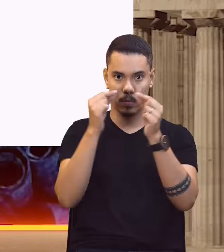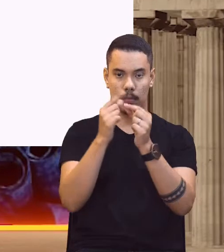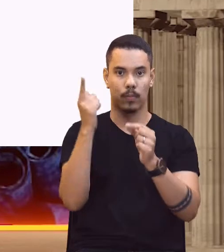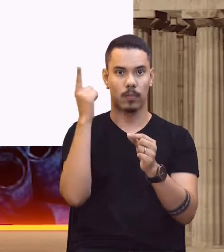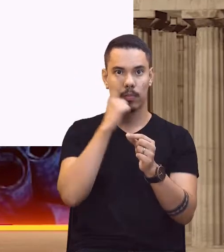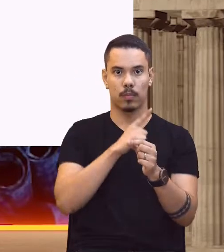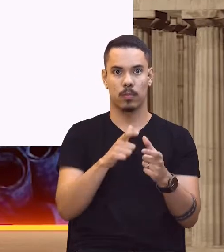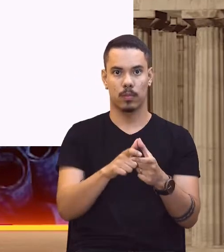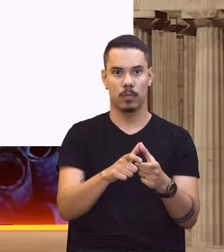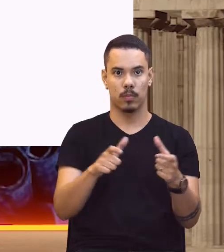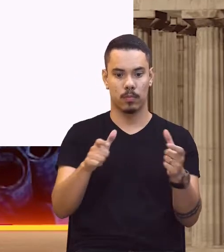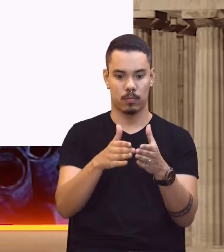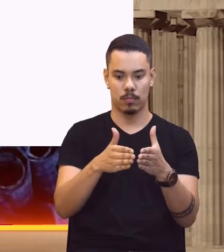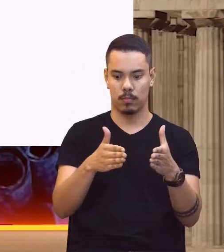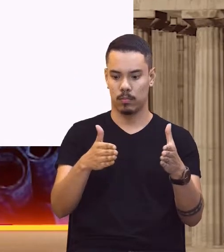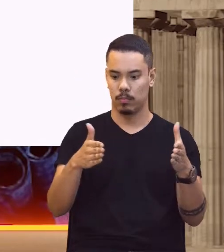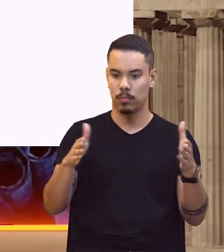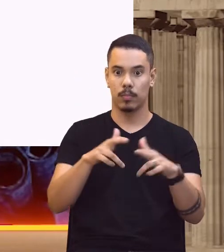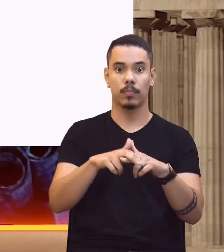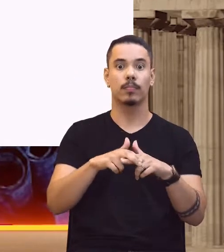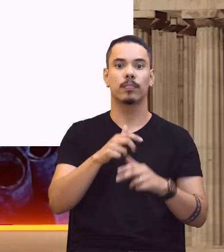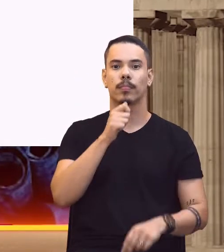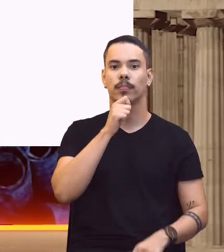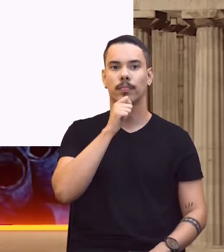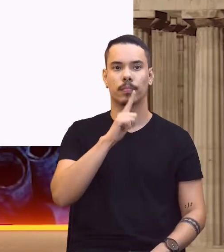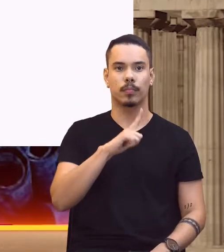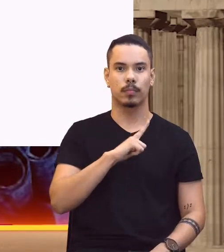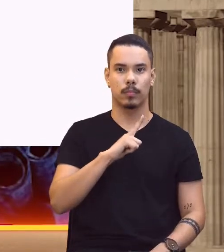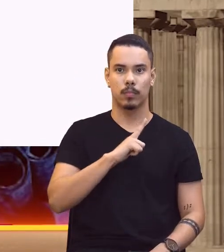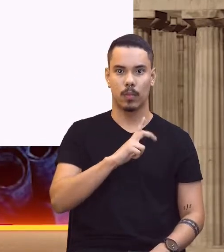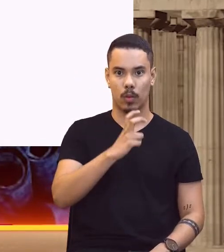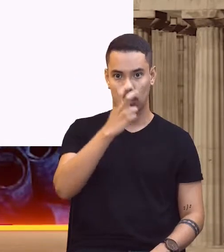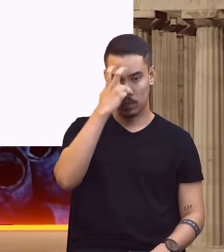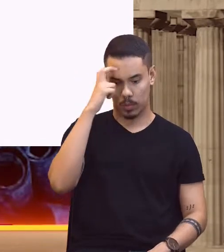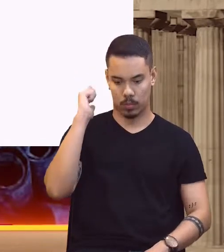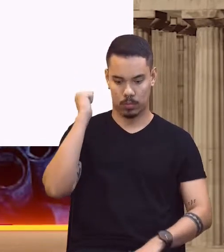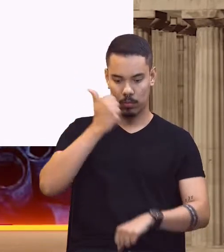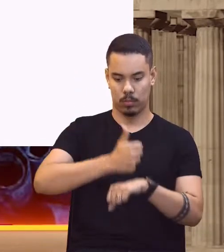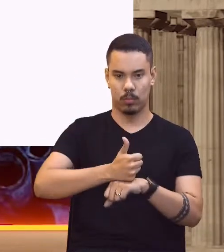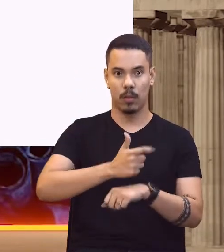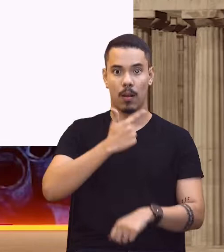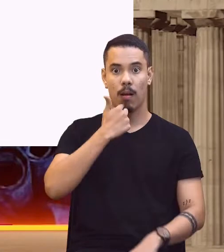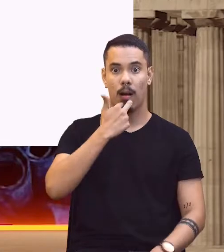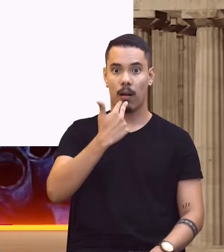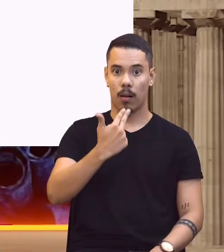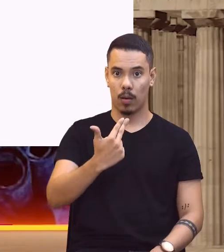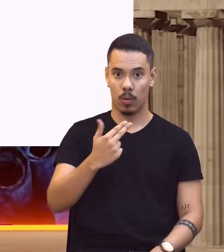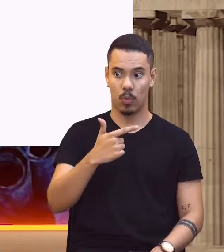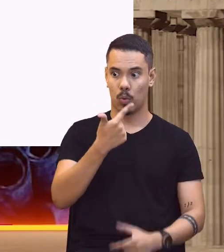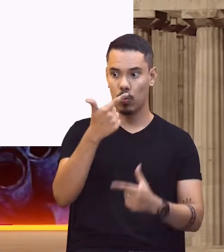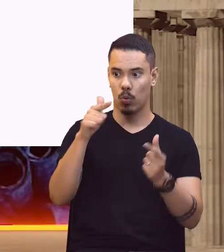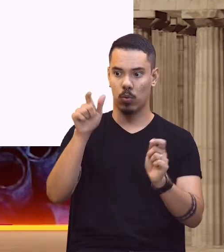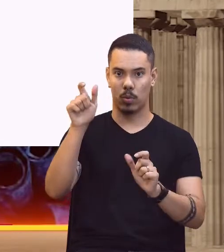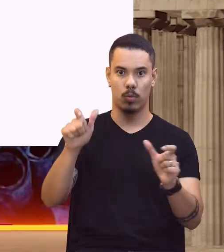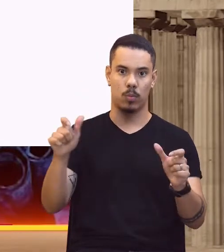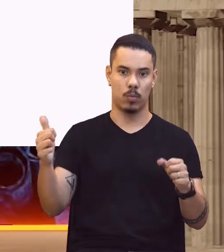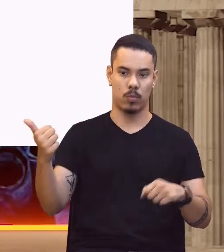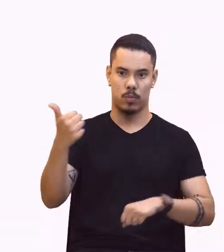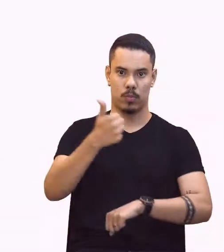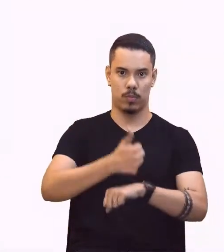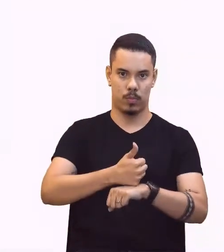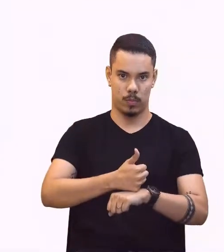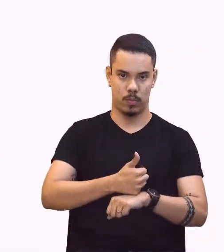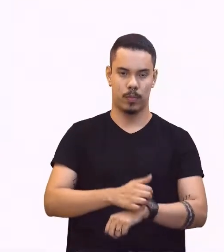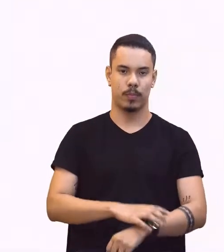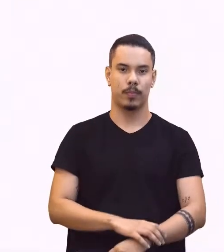com isso, ainda há a predominância da cultura e da língua grega sobre os outros povos. Ok? Vamos